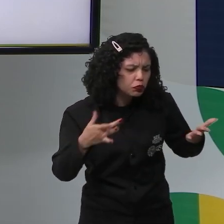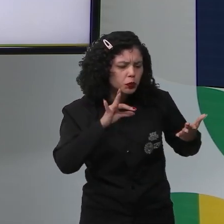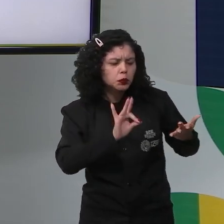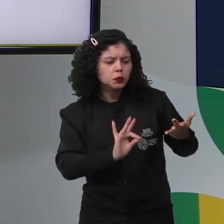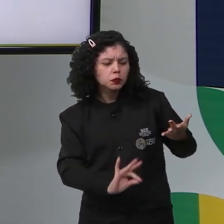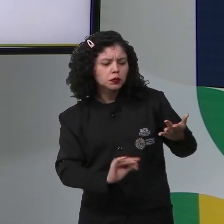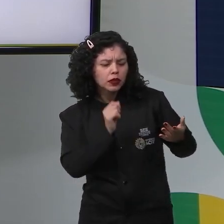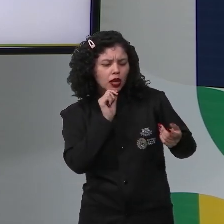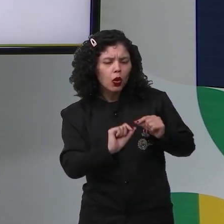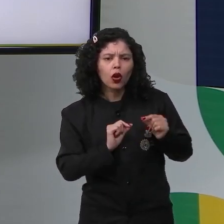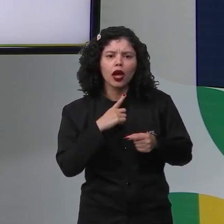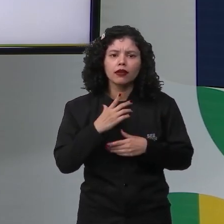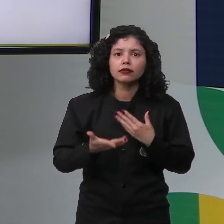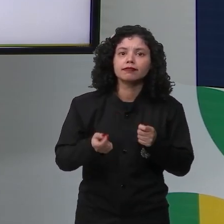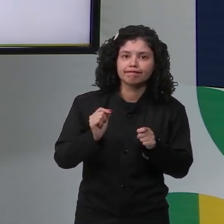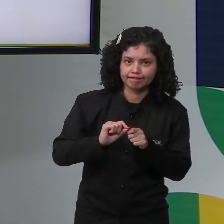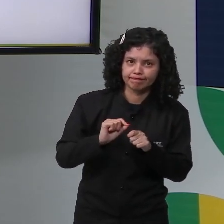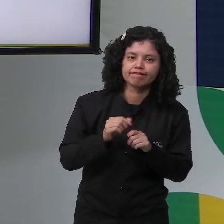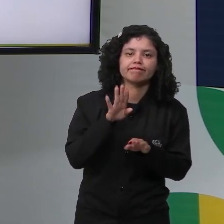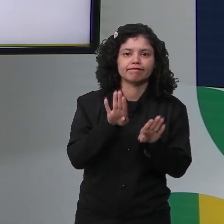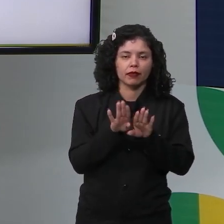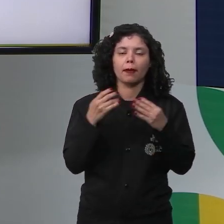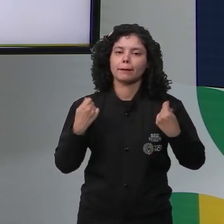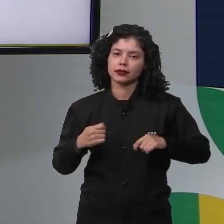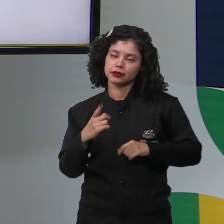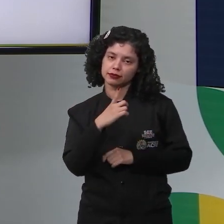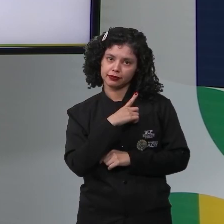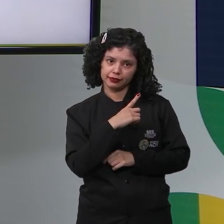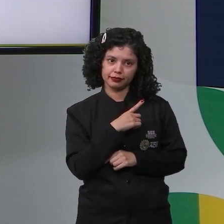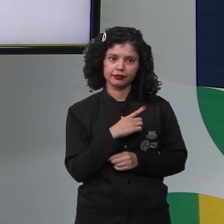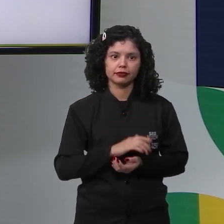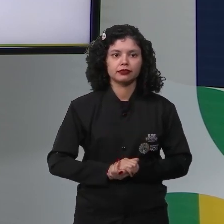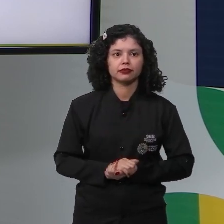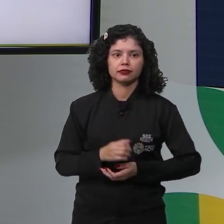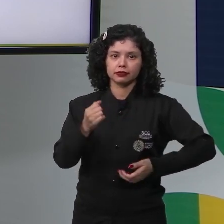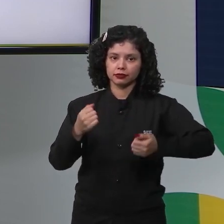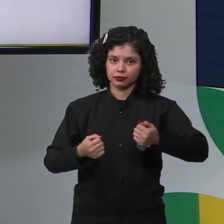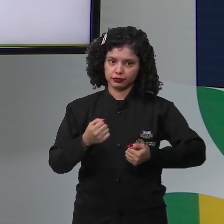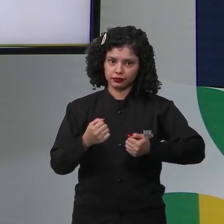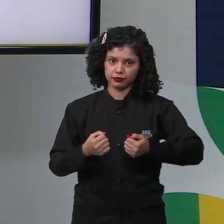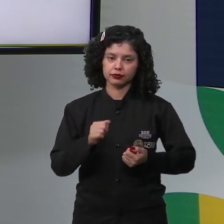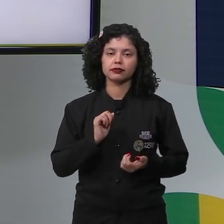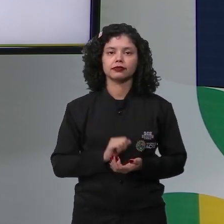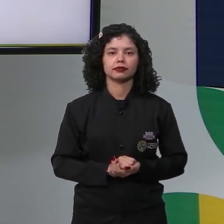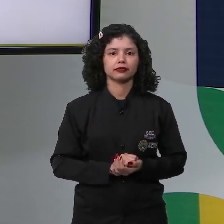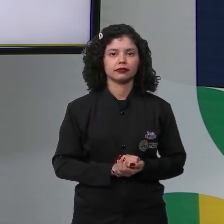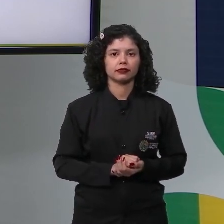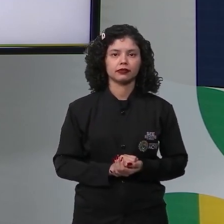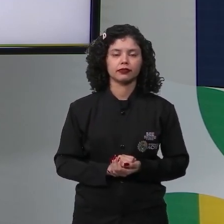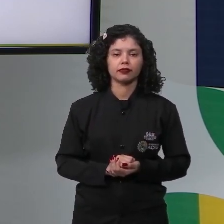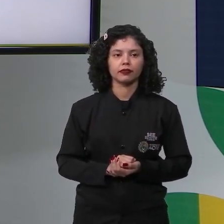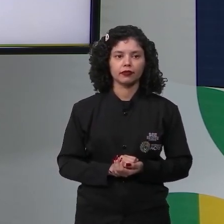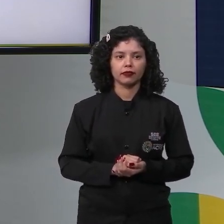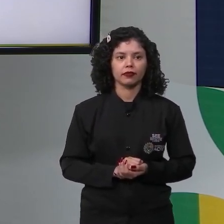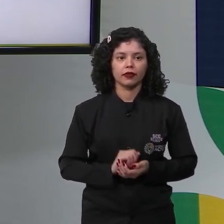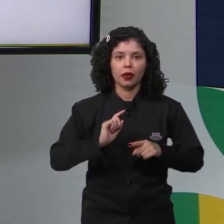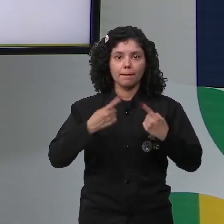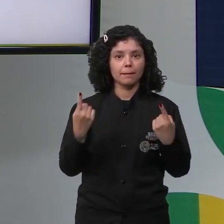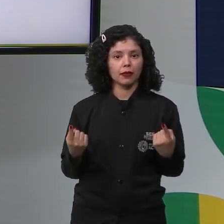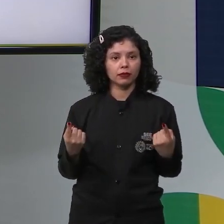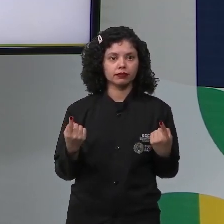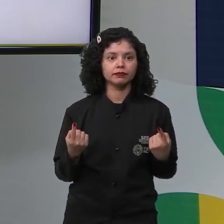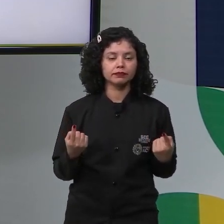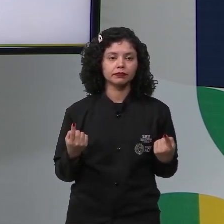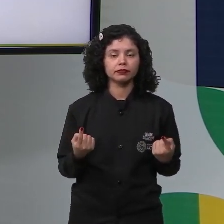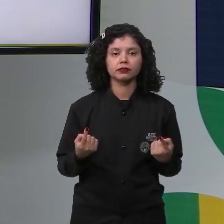ele sim fará aquilo que é necessário para que o carro venha a funcionar. Mas o mecânico,